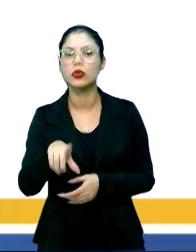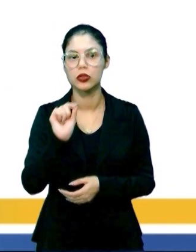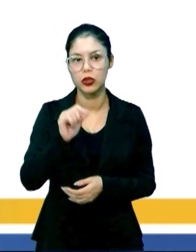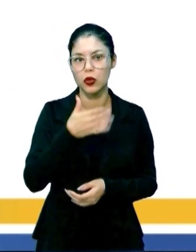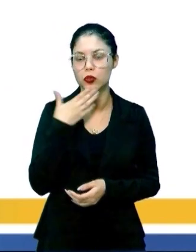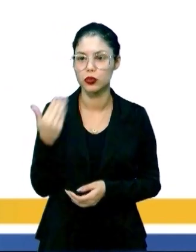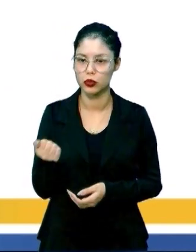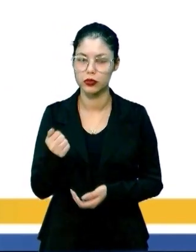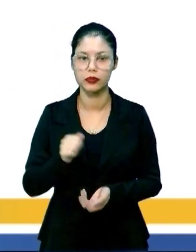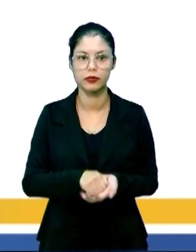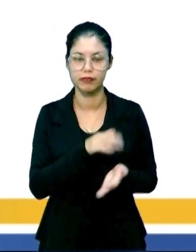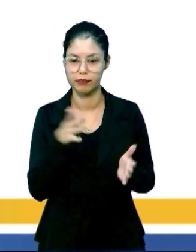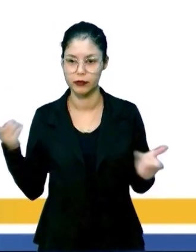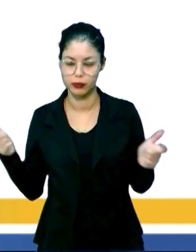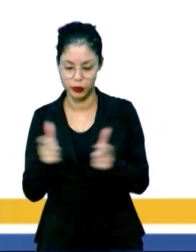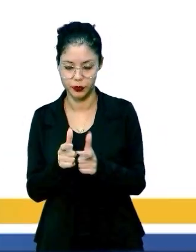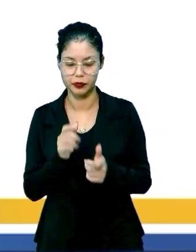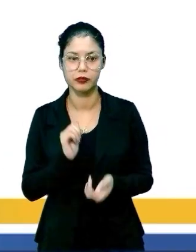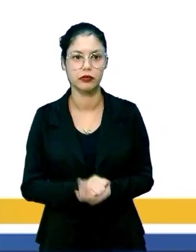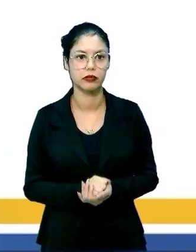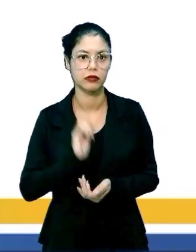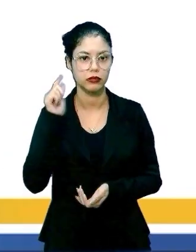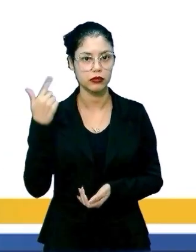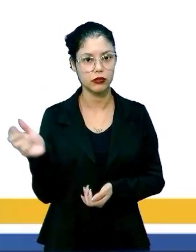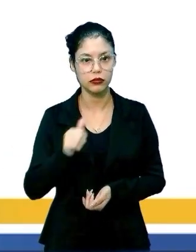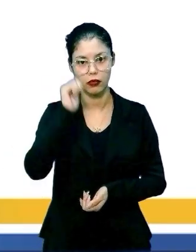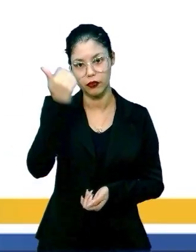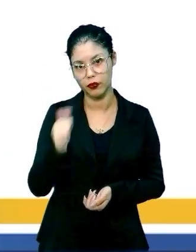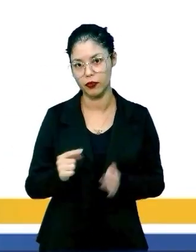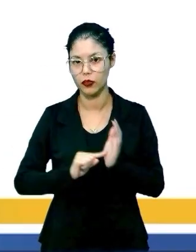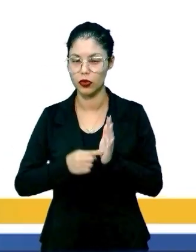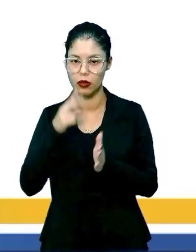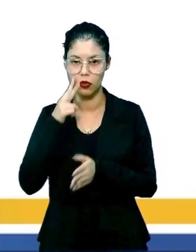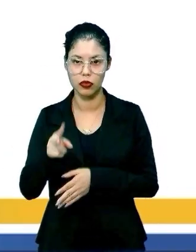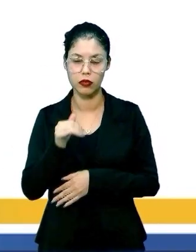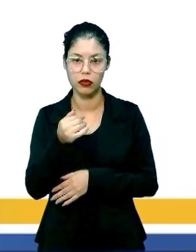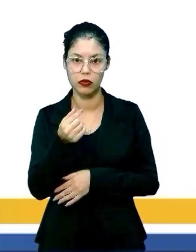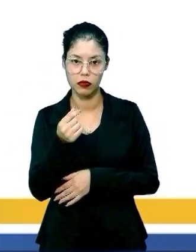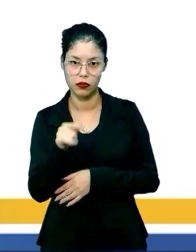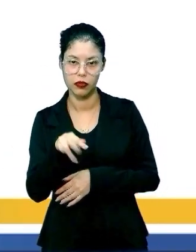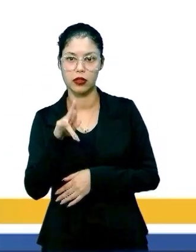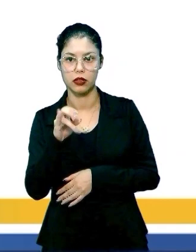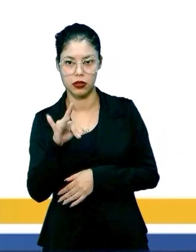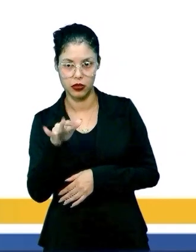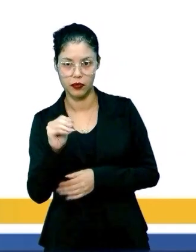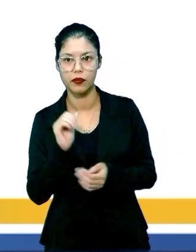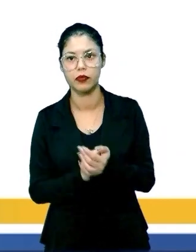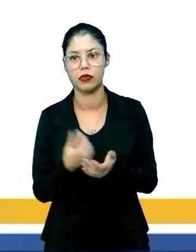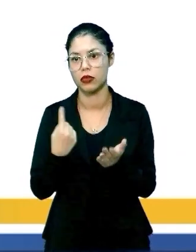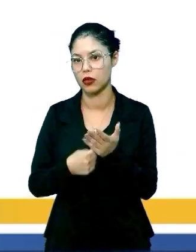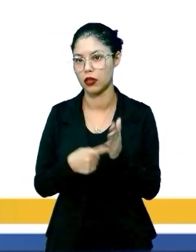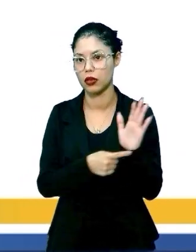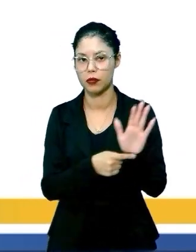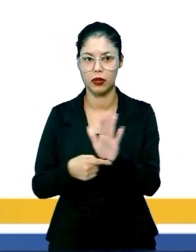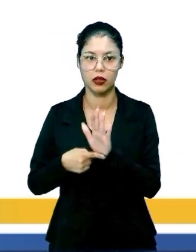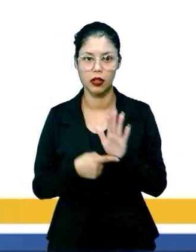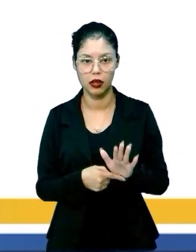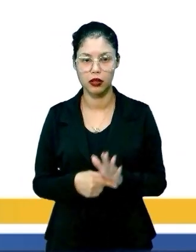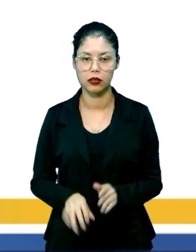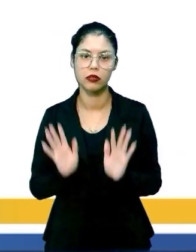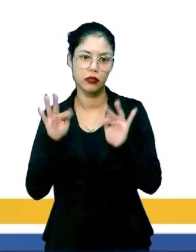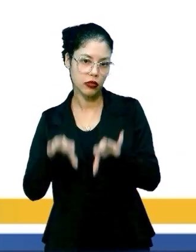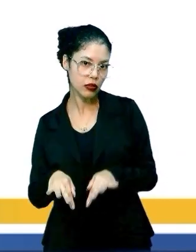opção escolhida fossem vencendo. Após avaliar a situação do ponto de vista financeiro e das condições